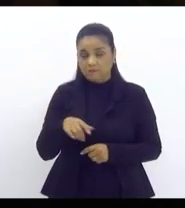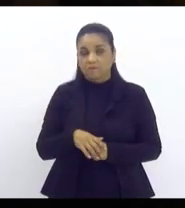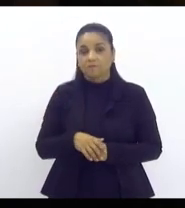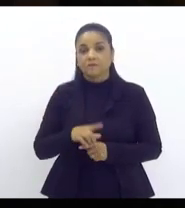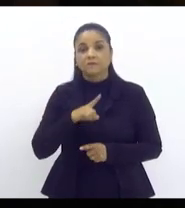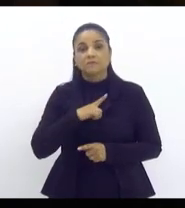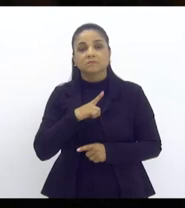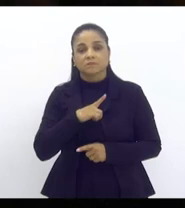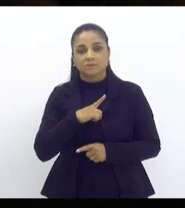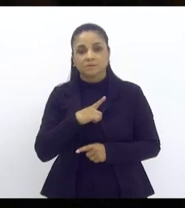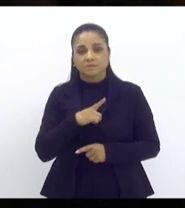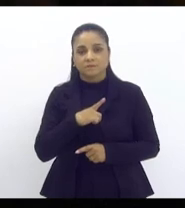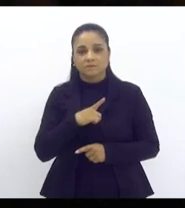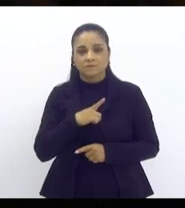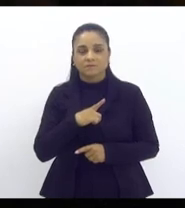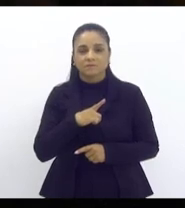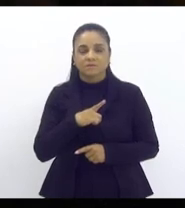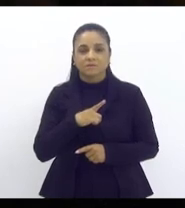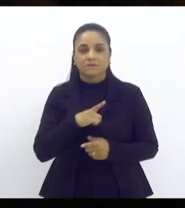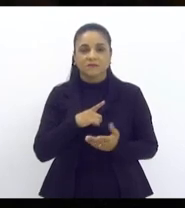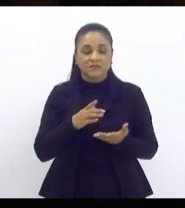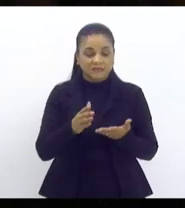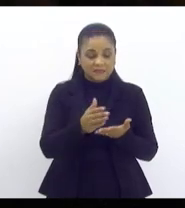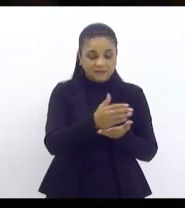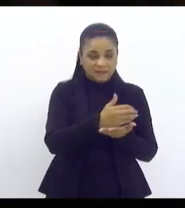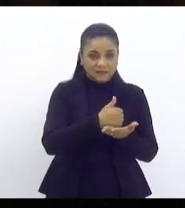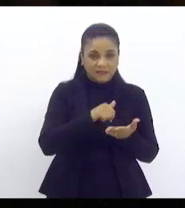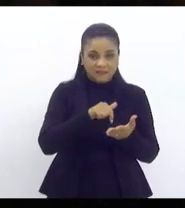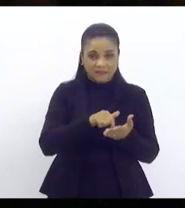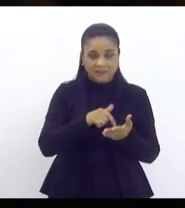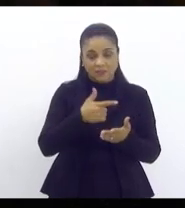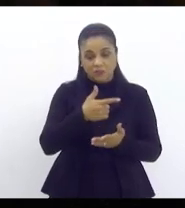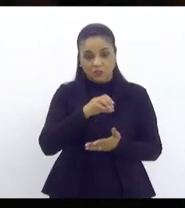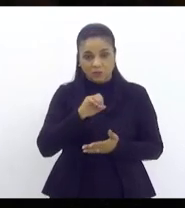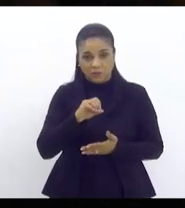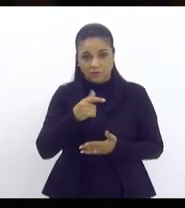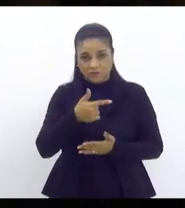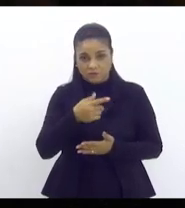bi, e tenho na receita corrente líquida de 23,